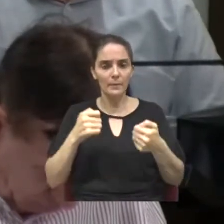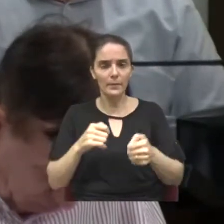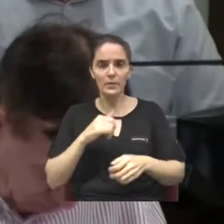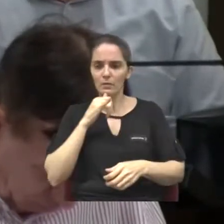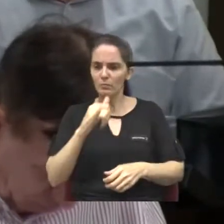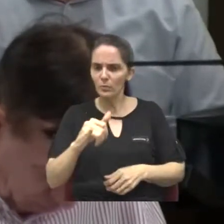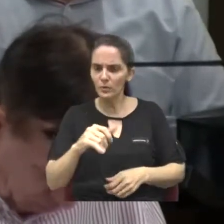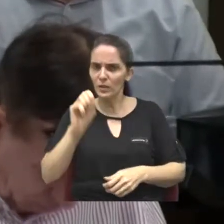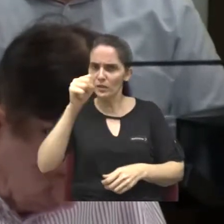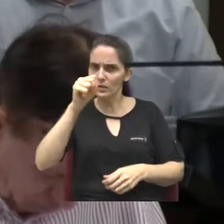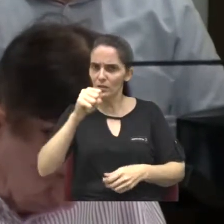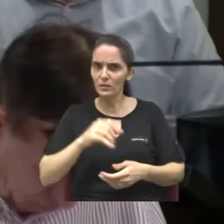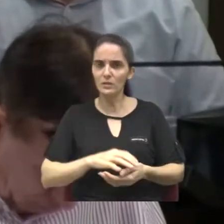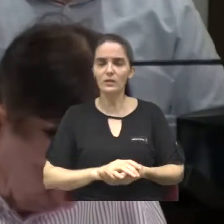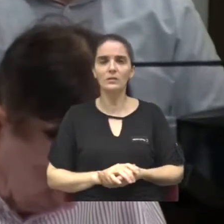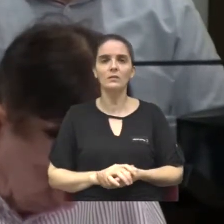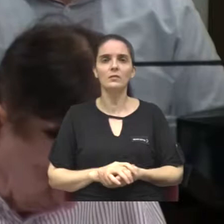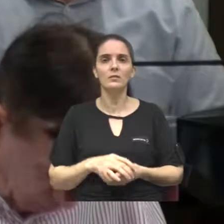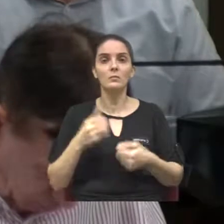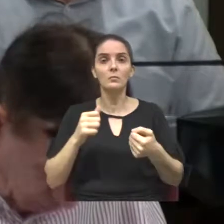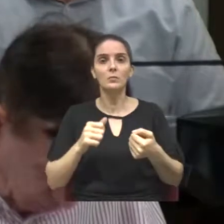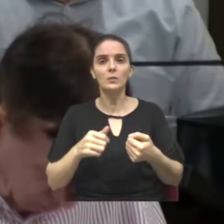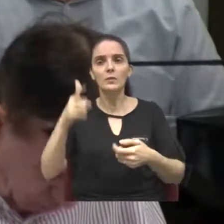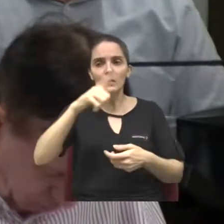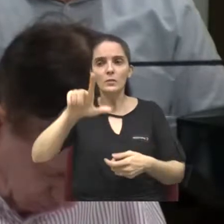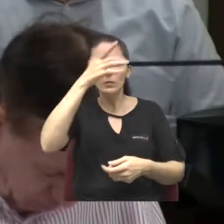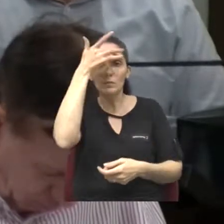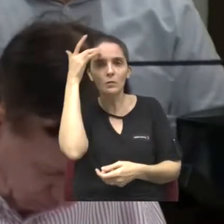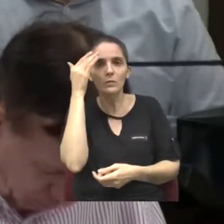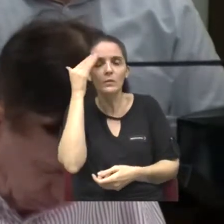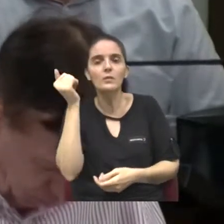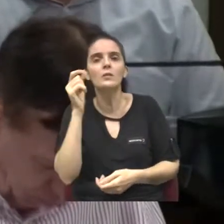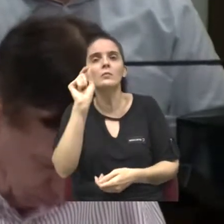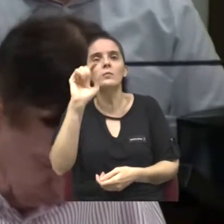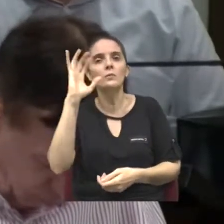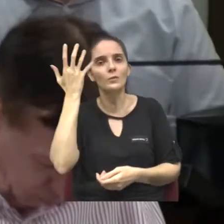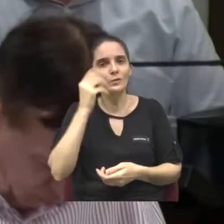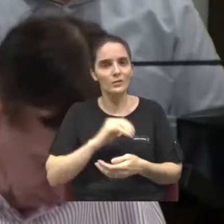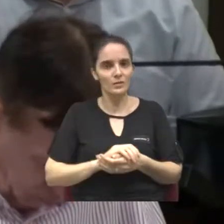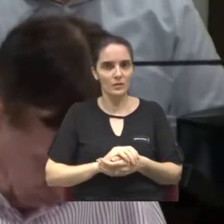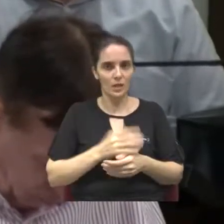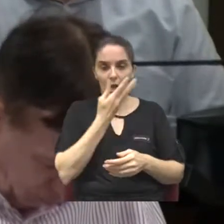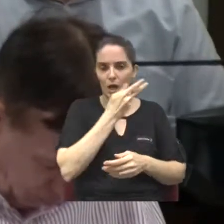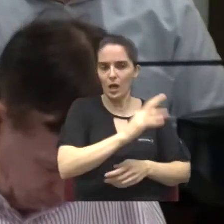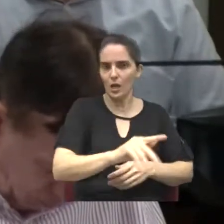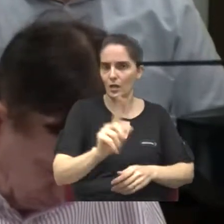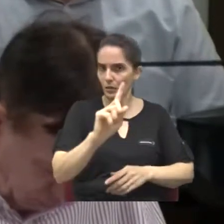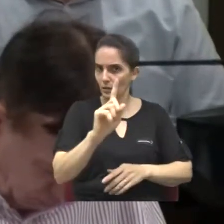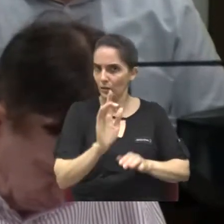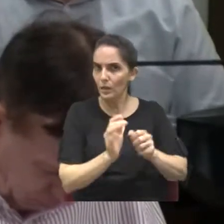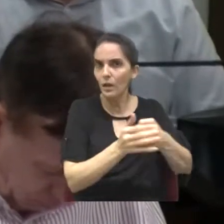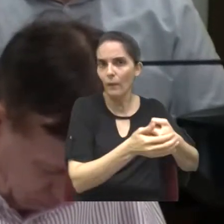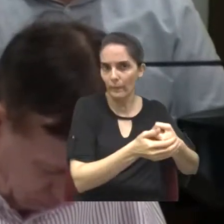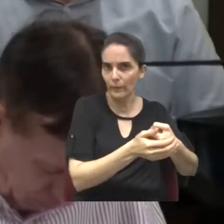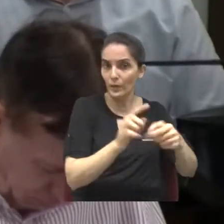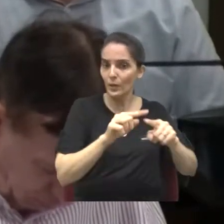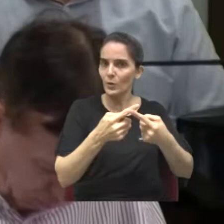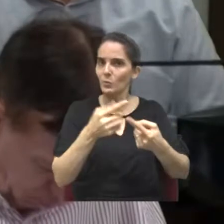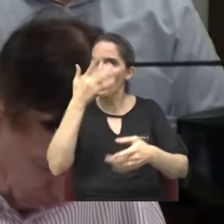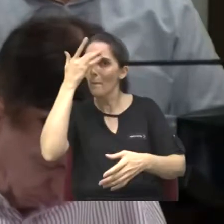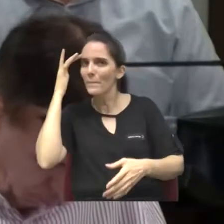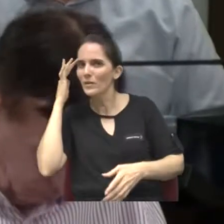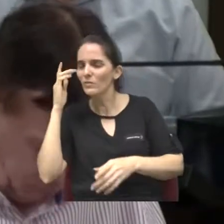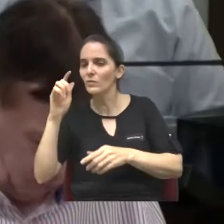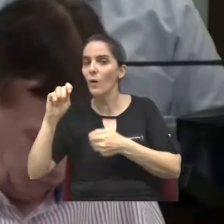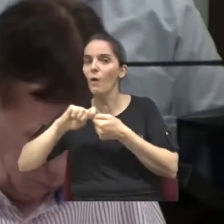falado, precisa ser exposto, não a criança, mas o fato. Que as pessoas